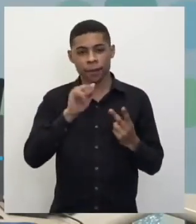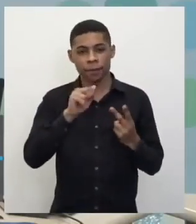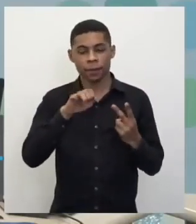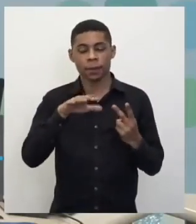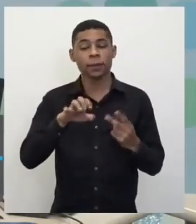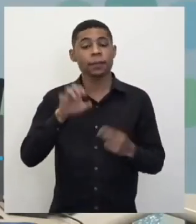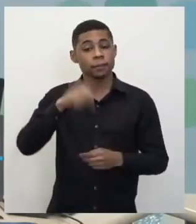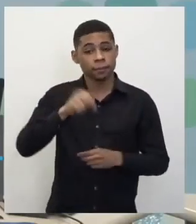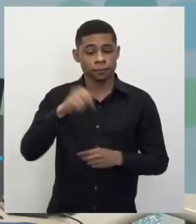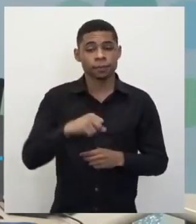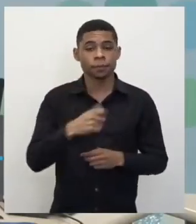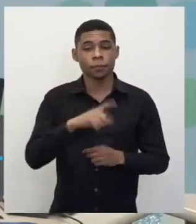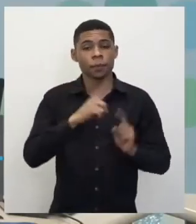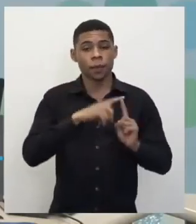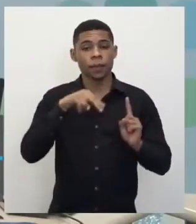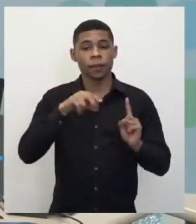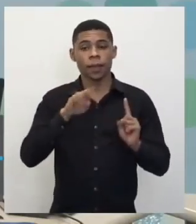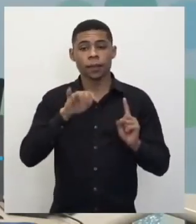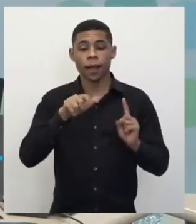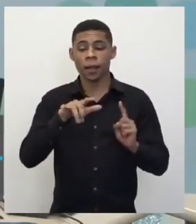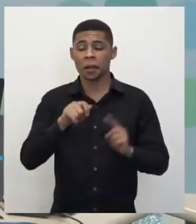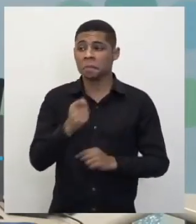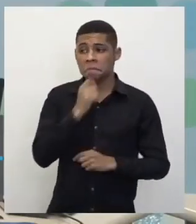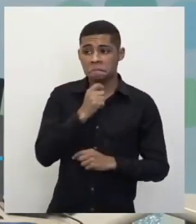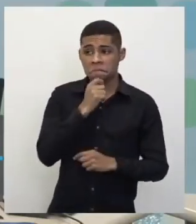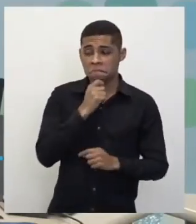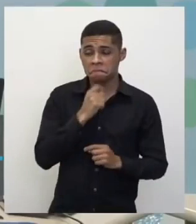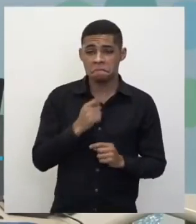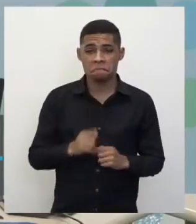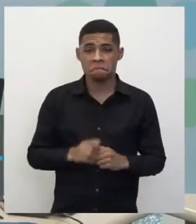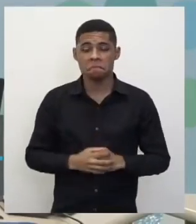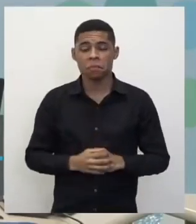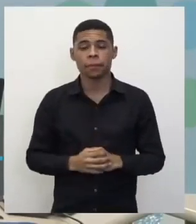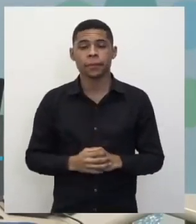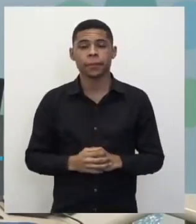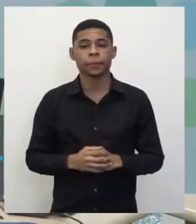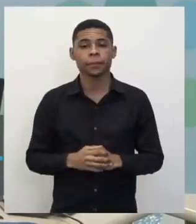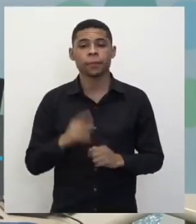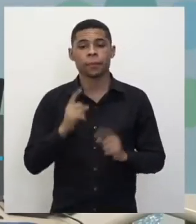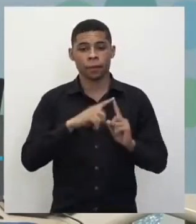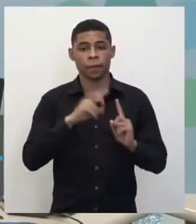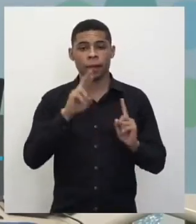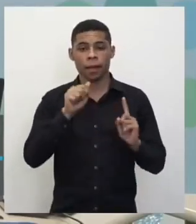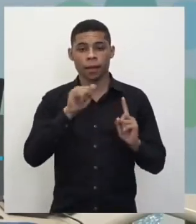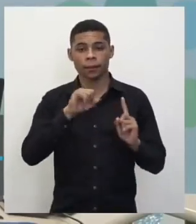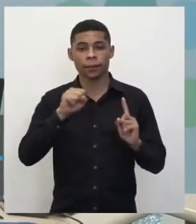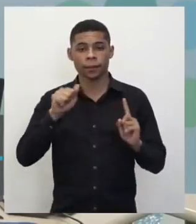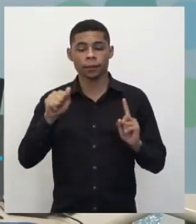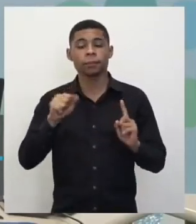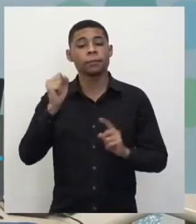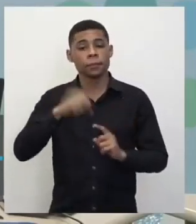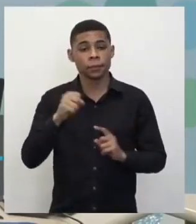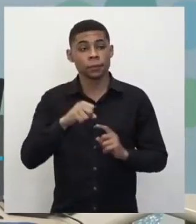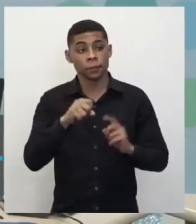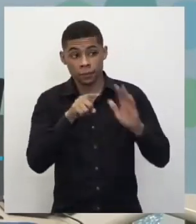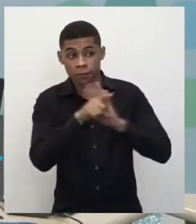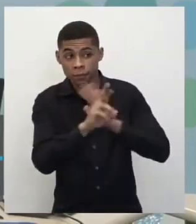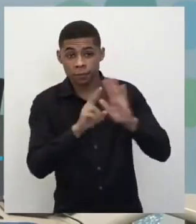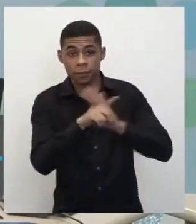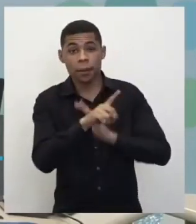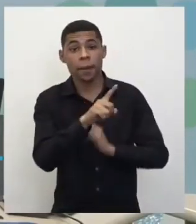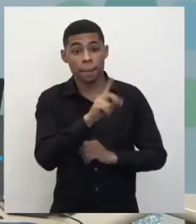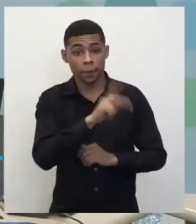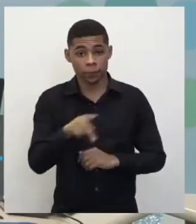sim. A aluna Natália disse que ainda não. A Raíssa, sim, ela entrevistou a própria